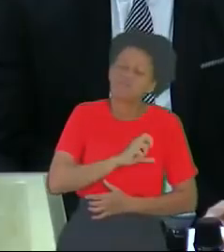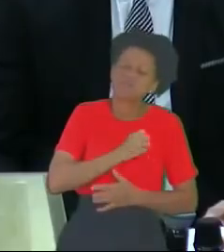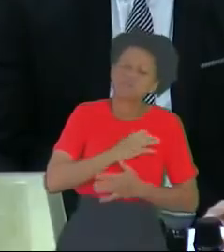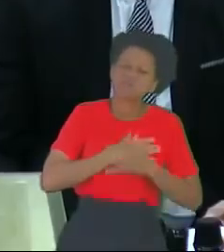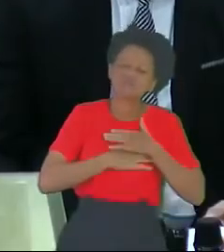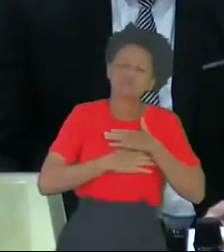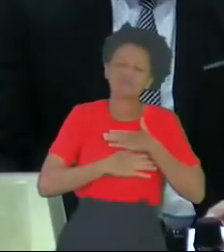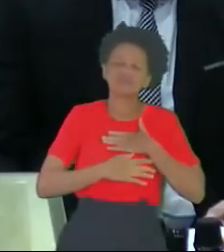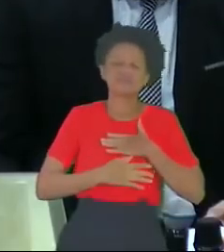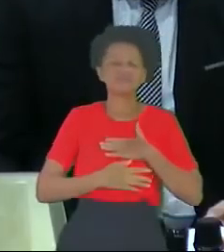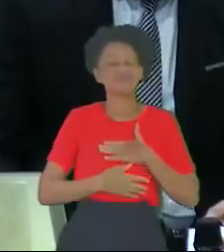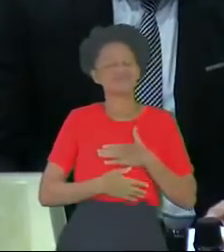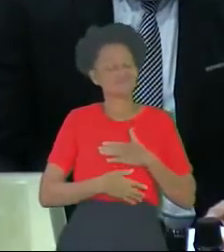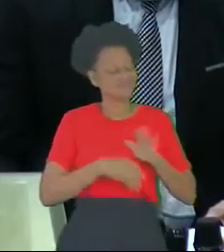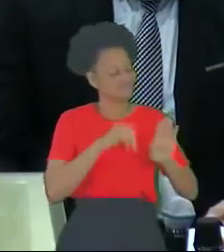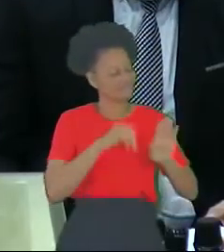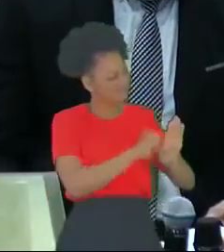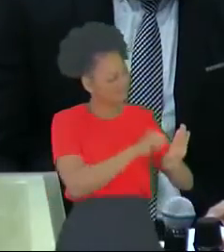olha, abre-me,